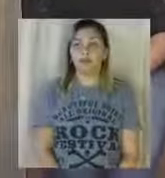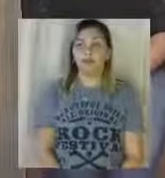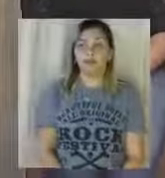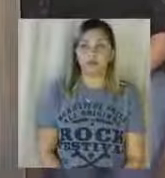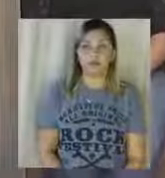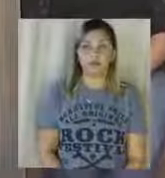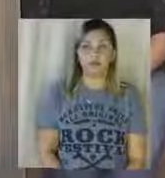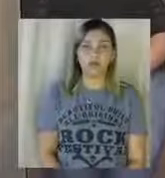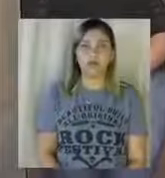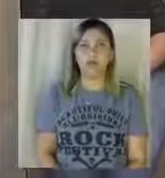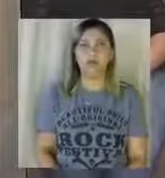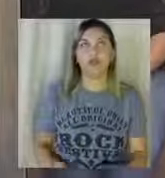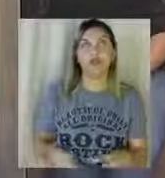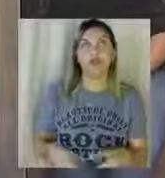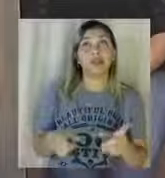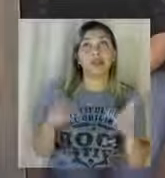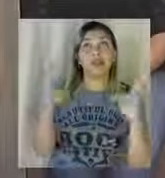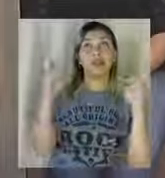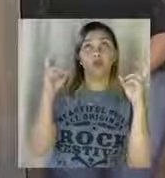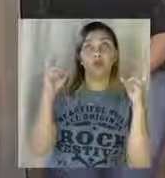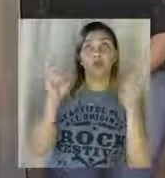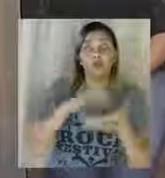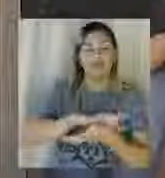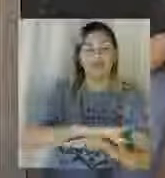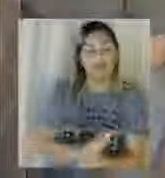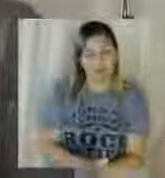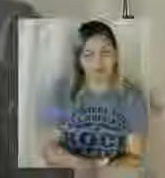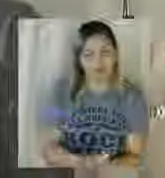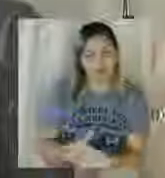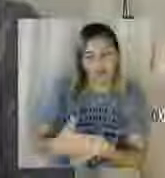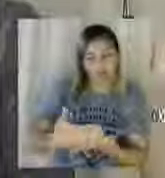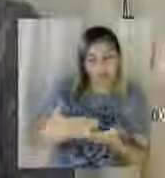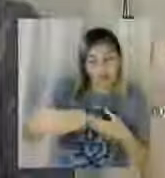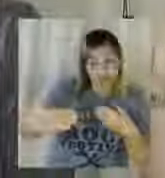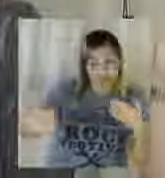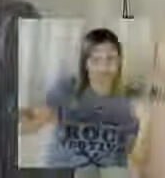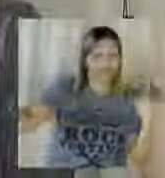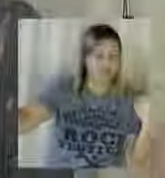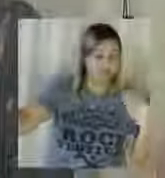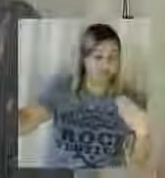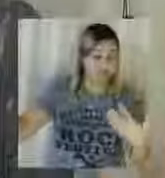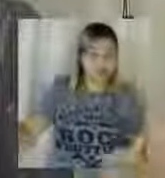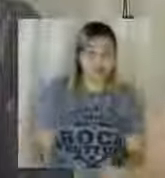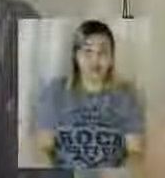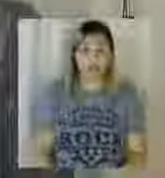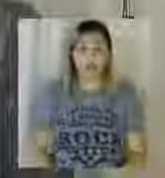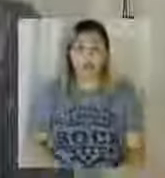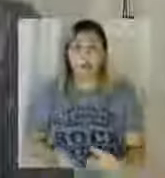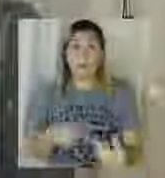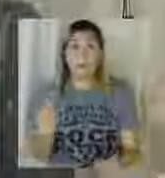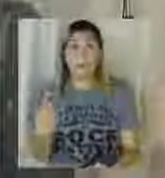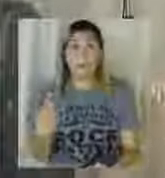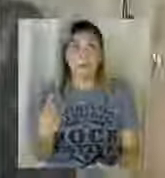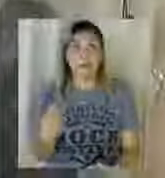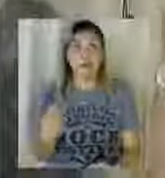Bem, o tema preconceito é muito extenso, mas eu